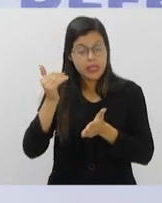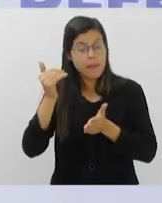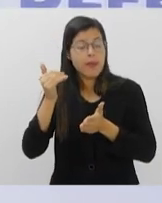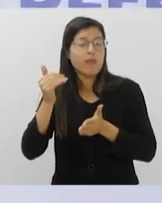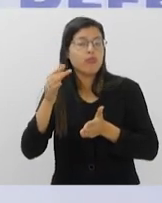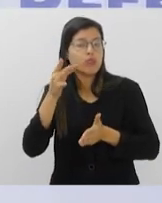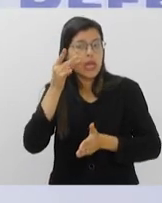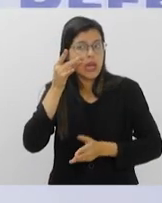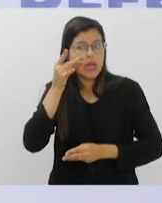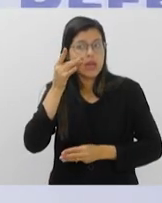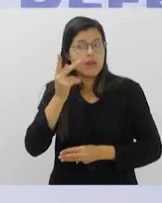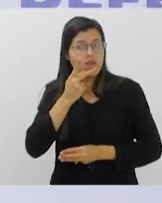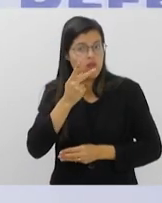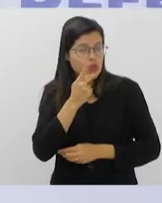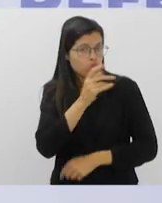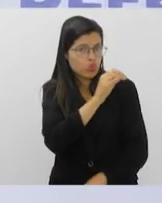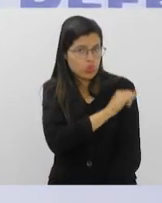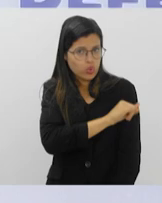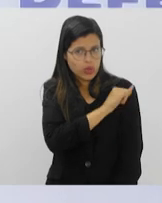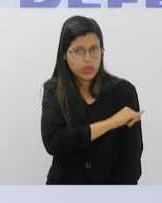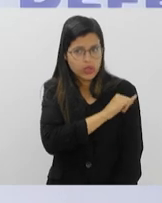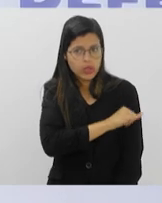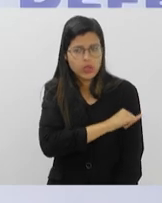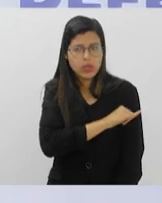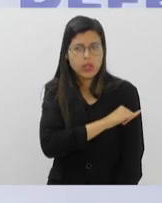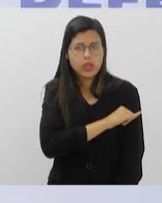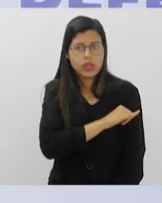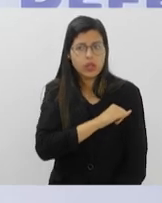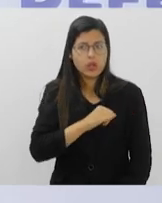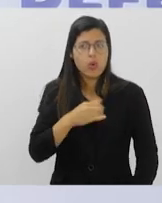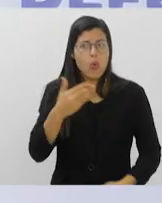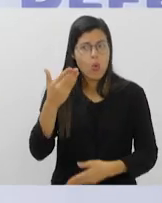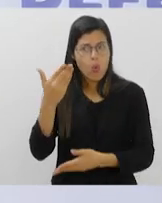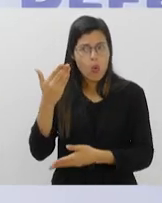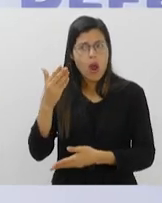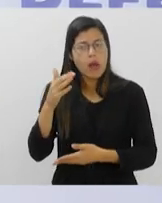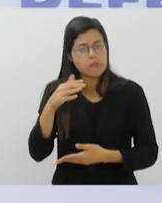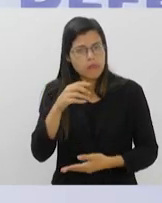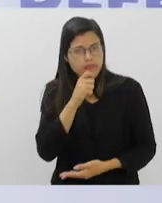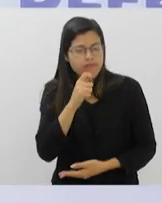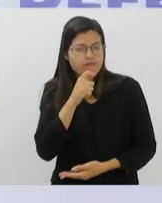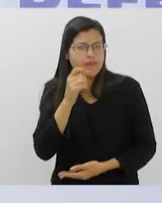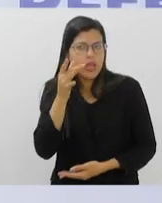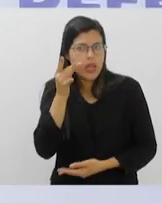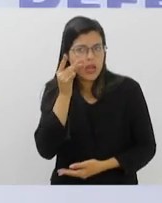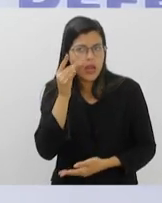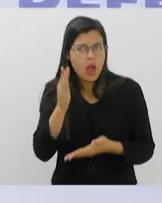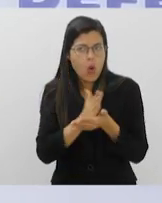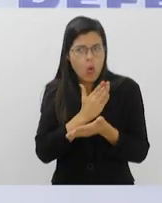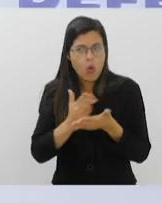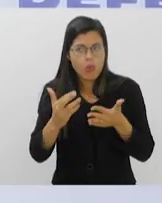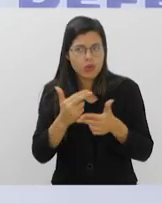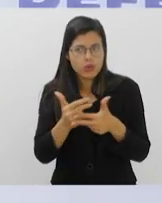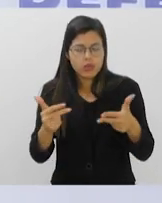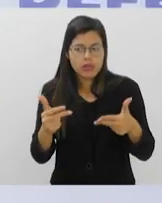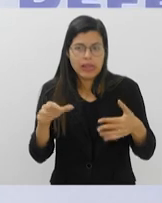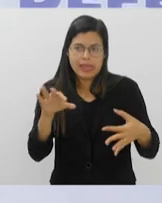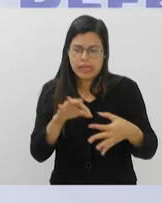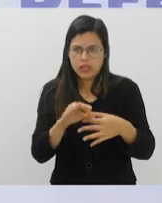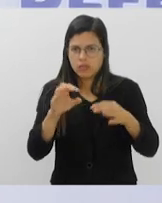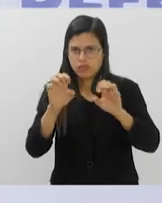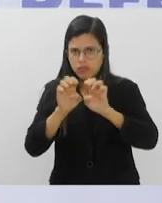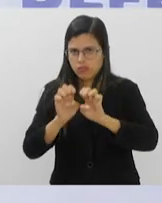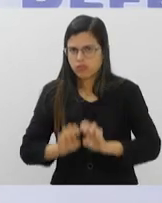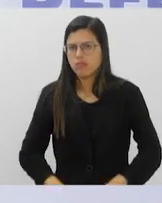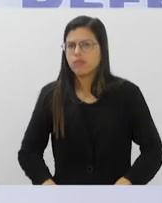digo isso do Rio de Janeiro isso era uma realidade ainda é uma realidade algumas questões relativas à estrutura é